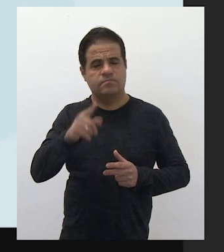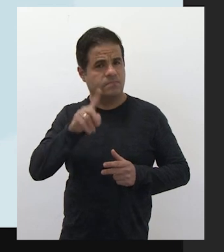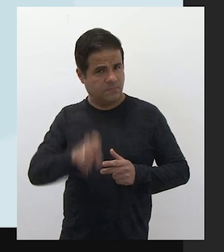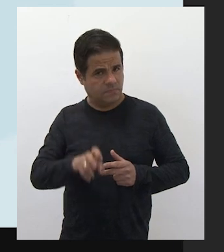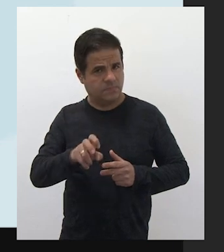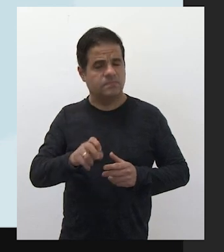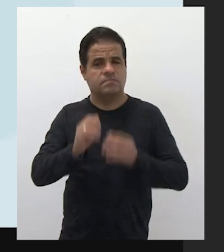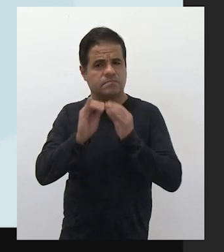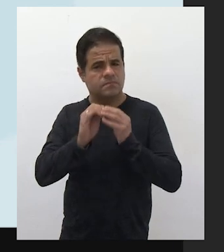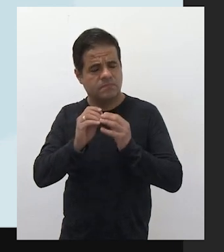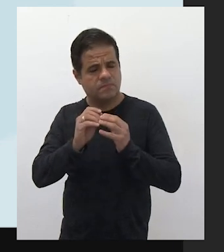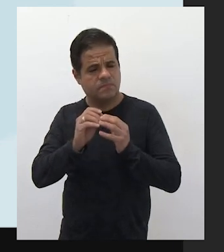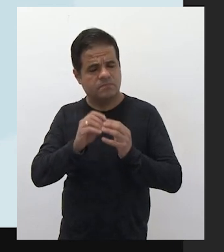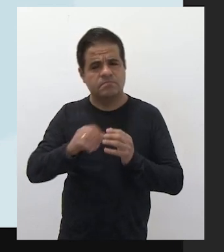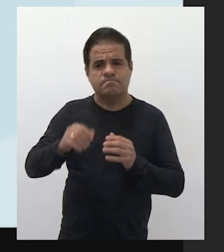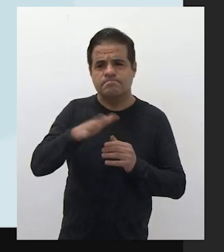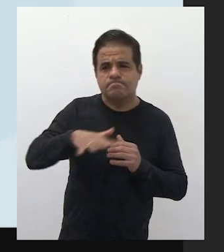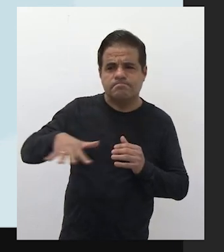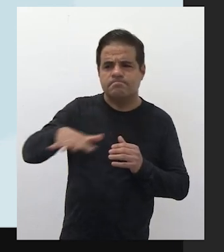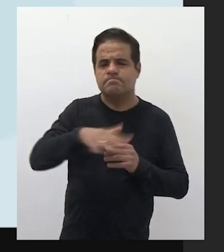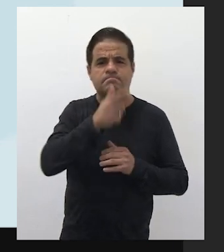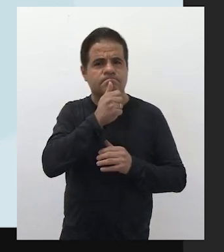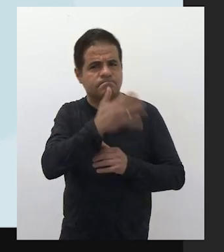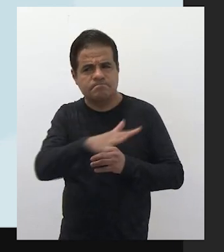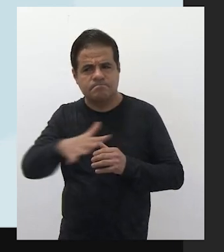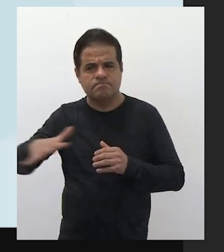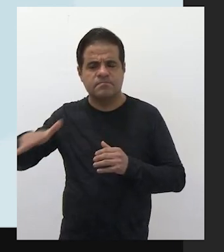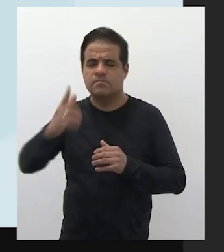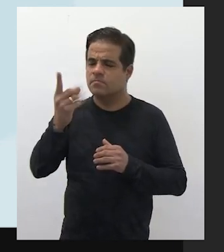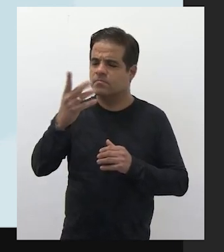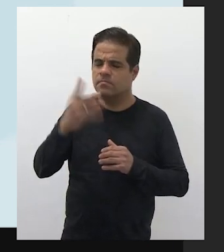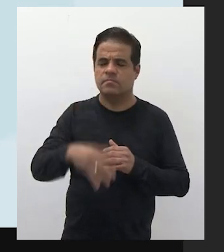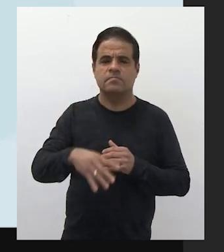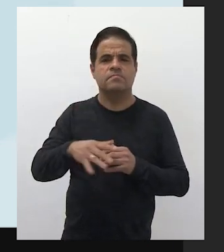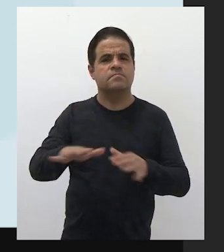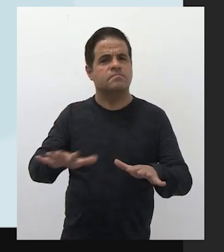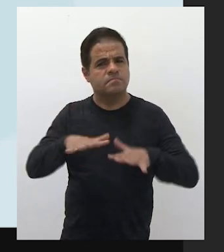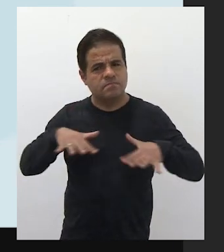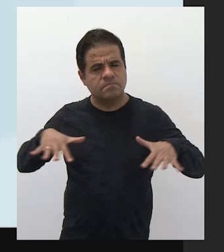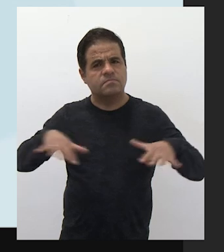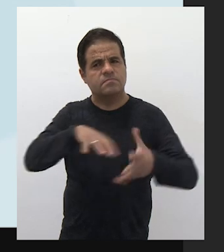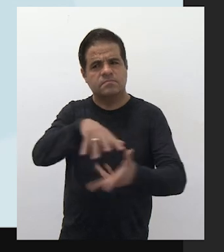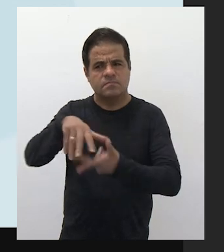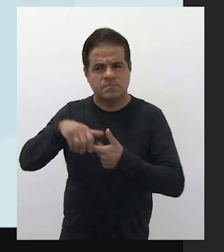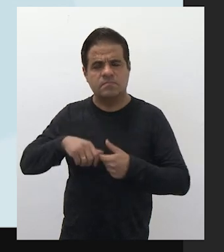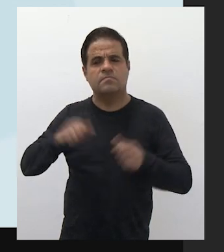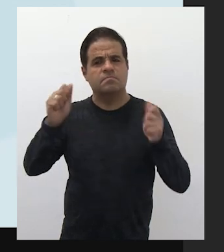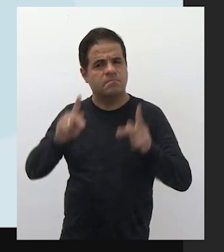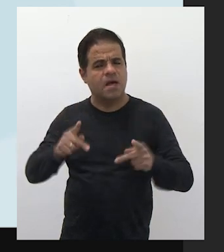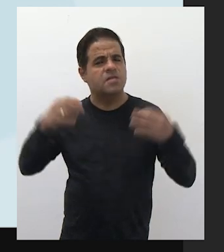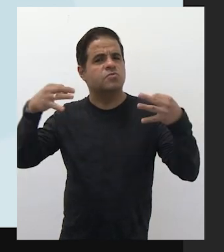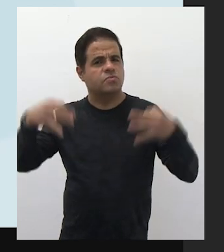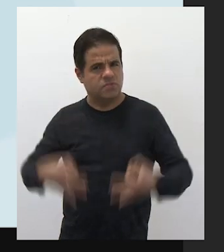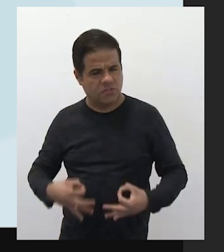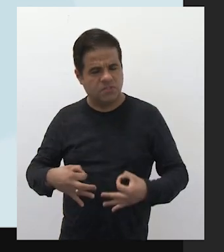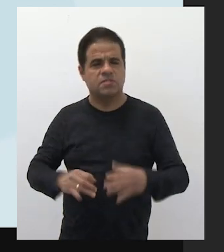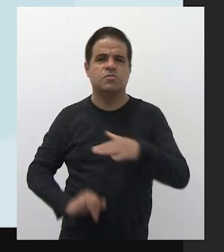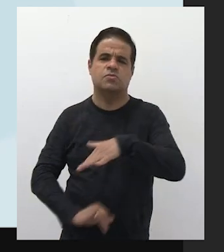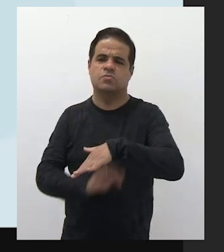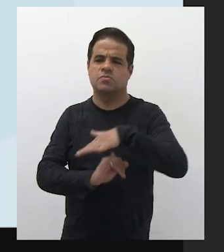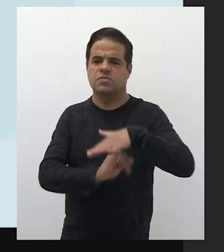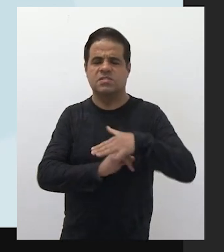biodiversidade, aí no campo marítimo 14 e terrestre a 15. paz, justiças,